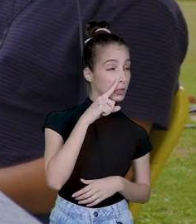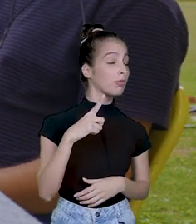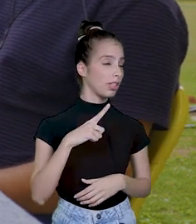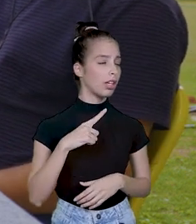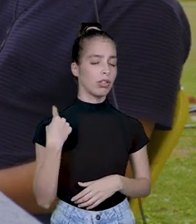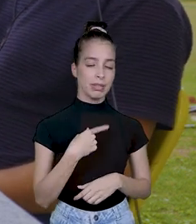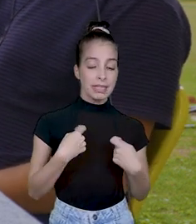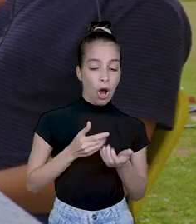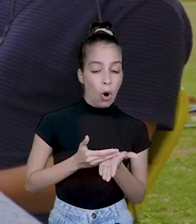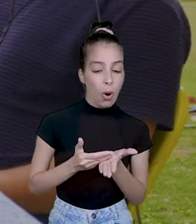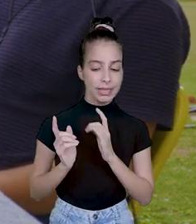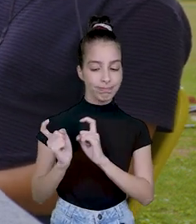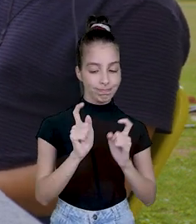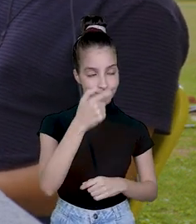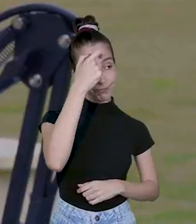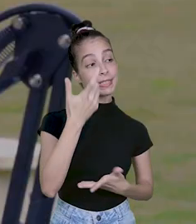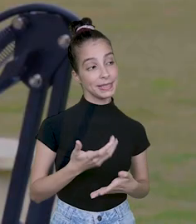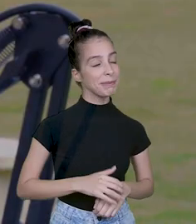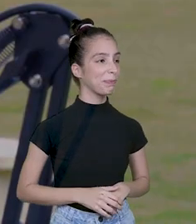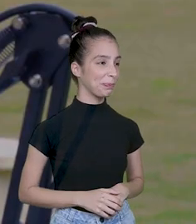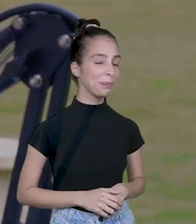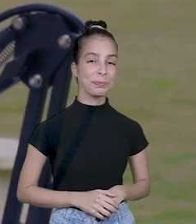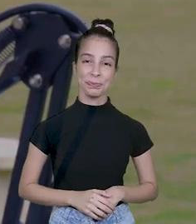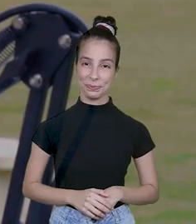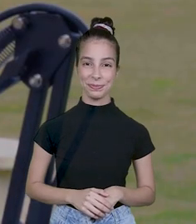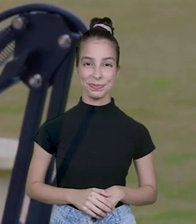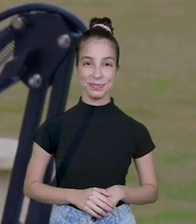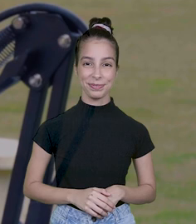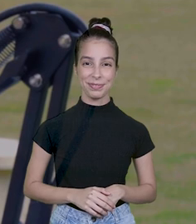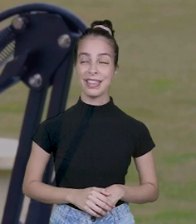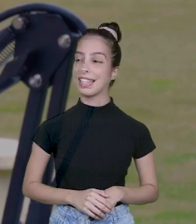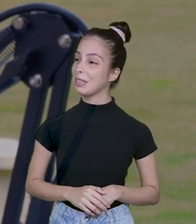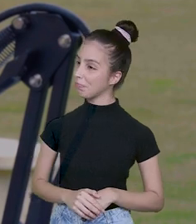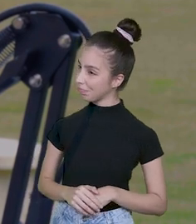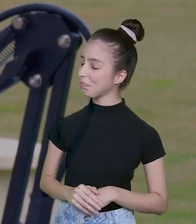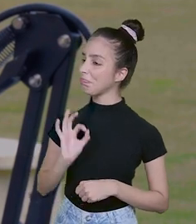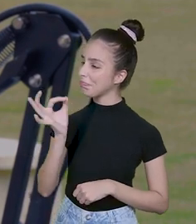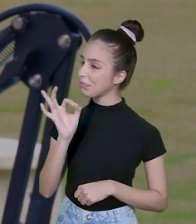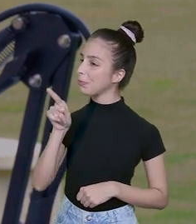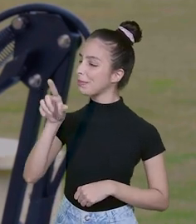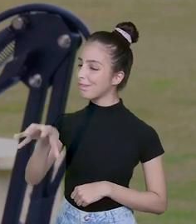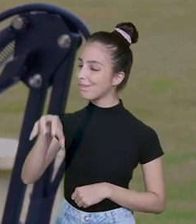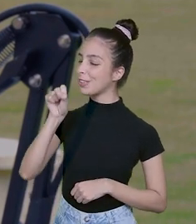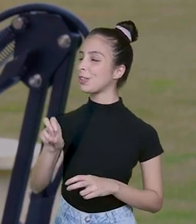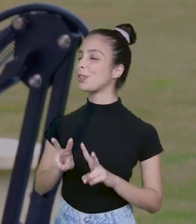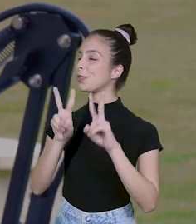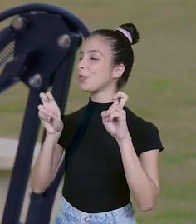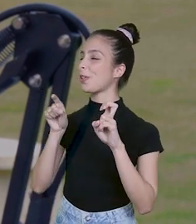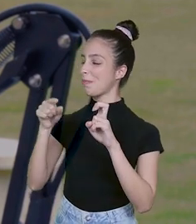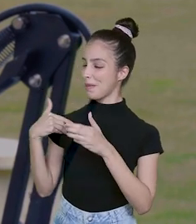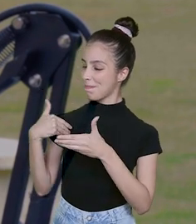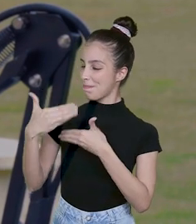gente tem que começar a a tomar consciência bacana você antecipou um ponto que eu gostaria de tocar com você que é a